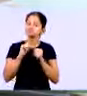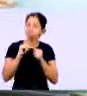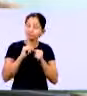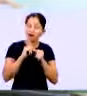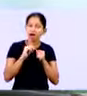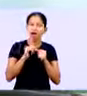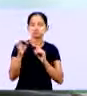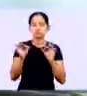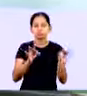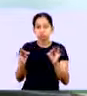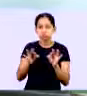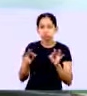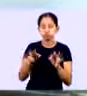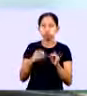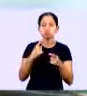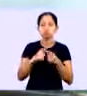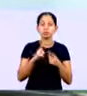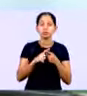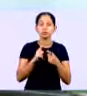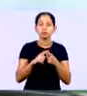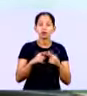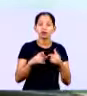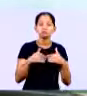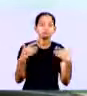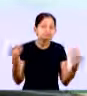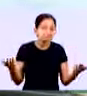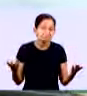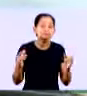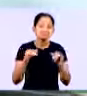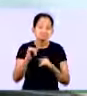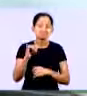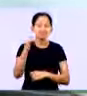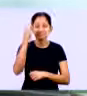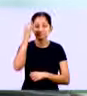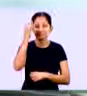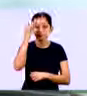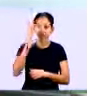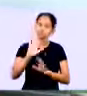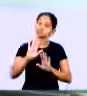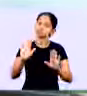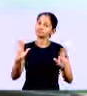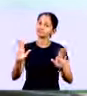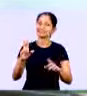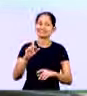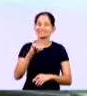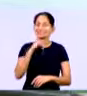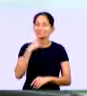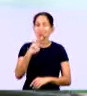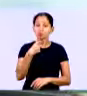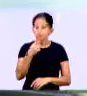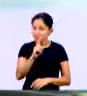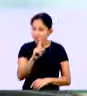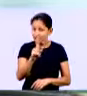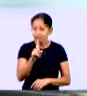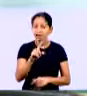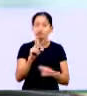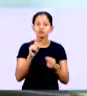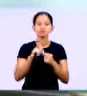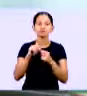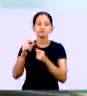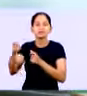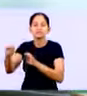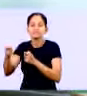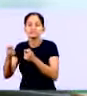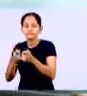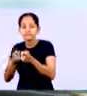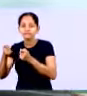eu posso ter aquelas despesas porque o mercado está disposto a pagar qualquer valor para ter o meu produto. Caso raro. Mas se não acontece isso, eu tenho que ter um controle